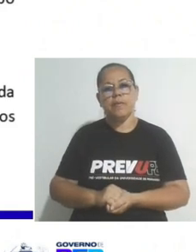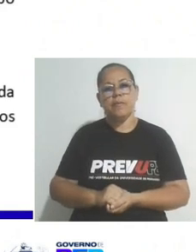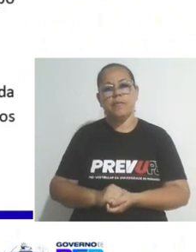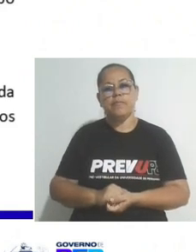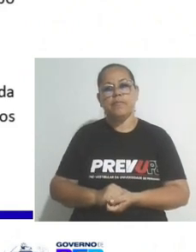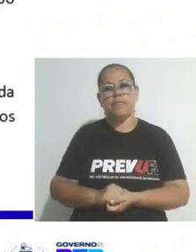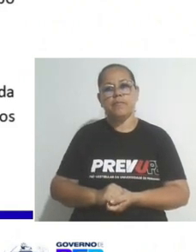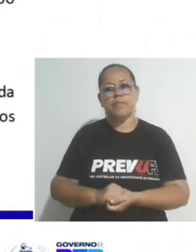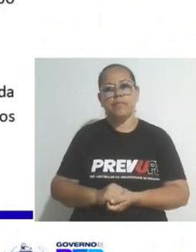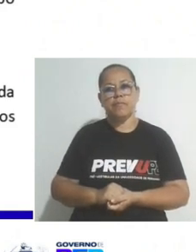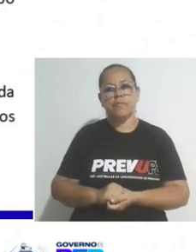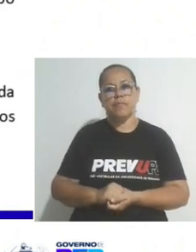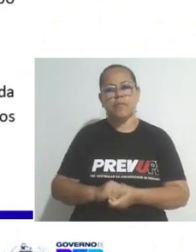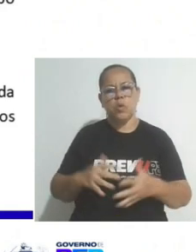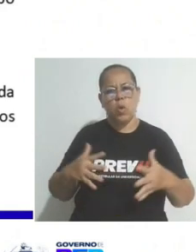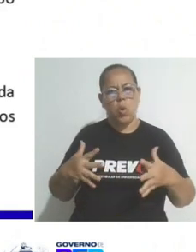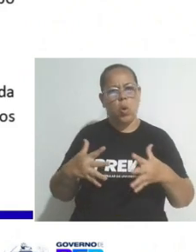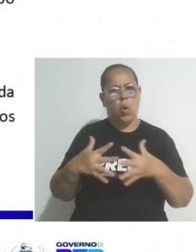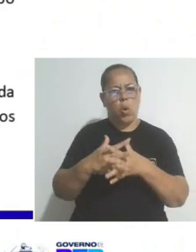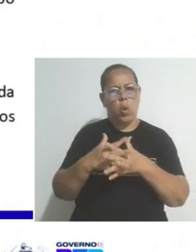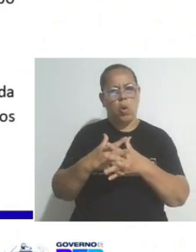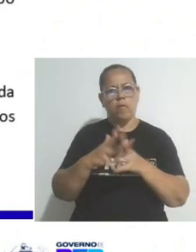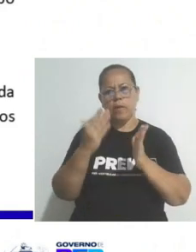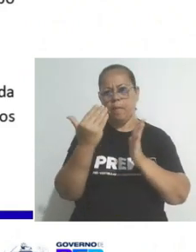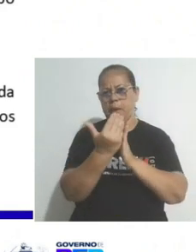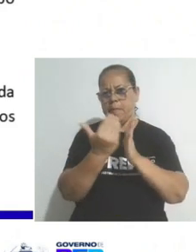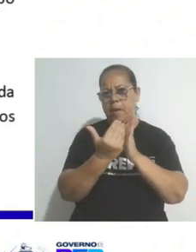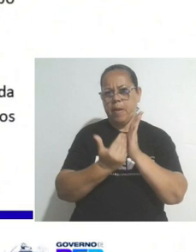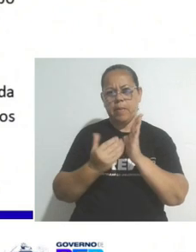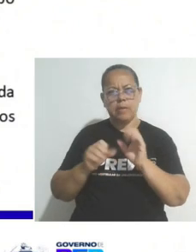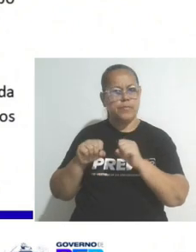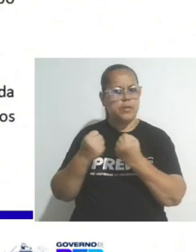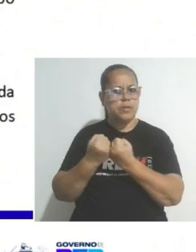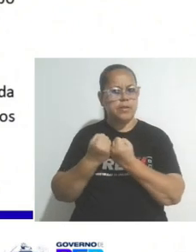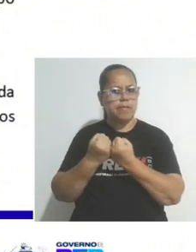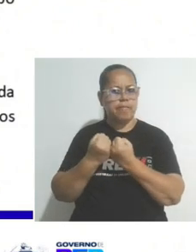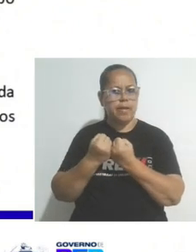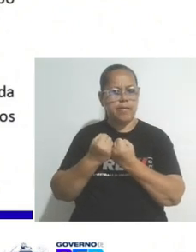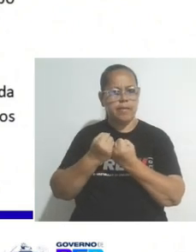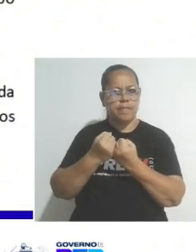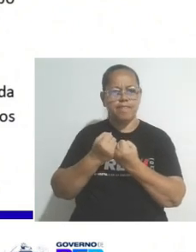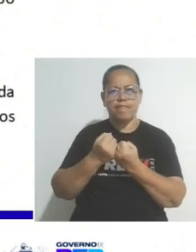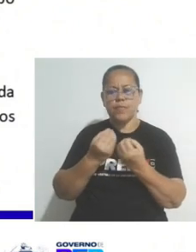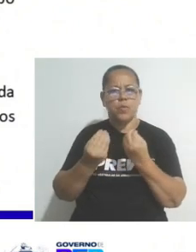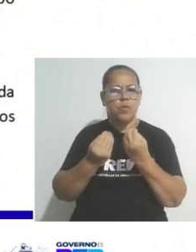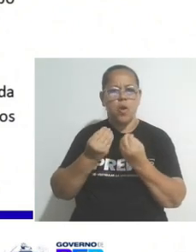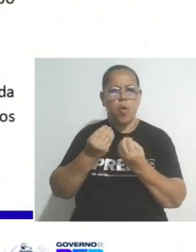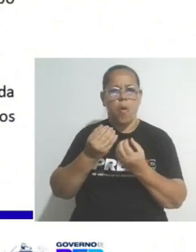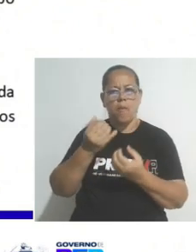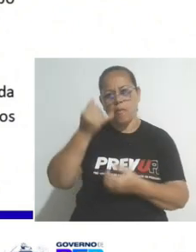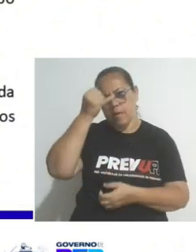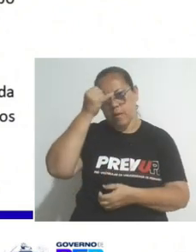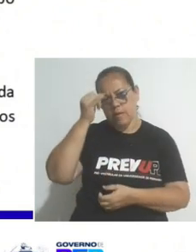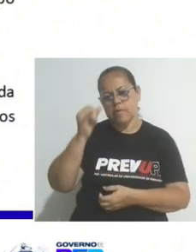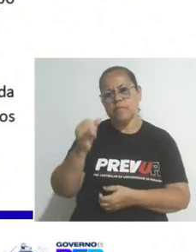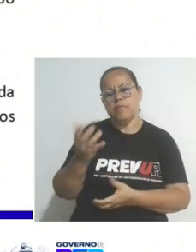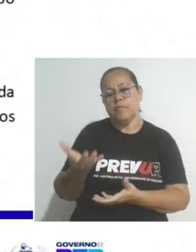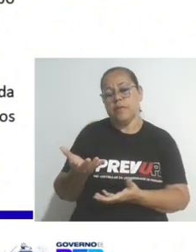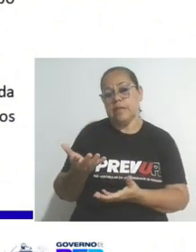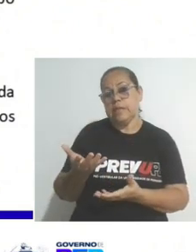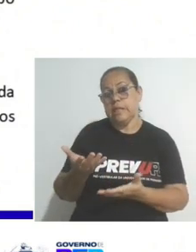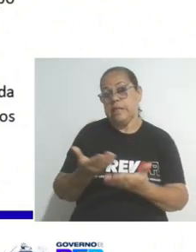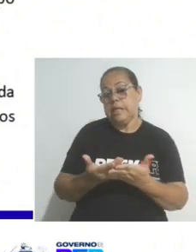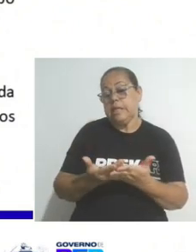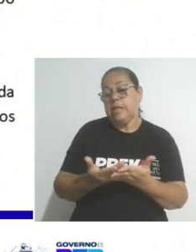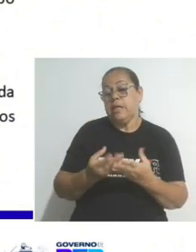o conflito entre as classes na sociedade é inevitável nesse sentido as tensões